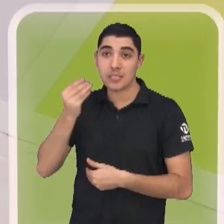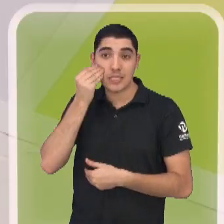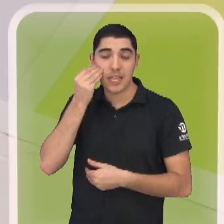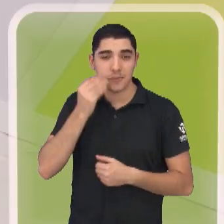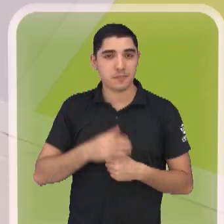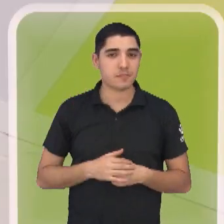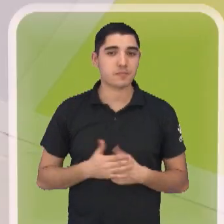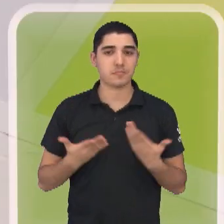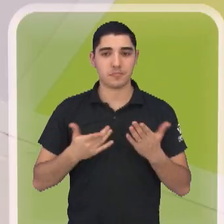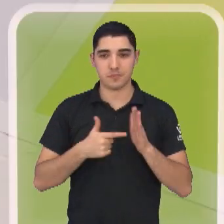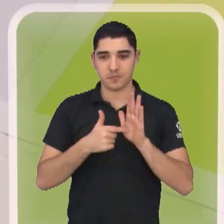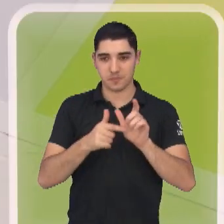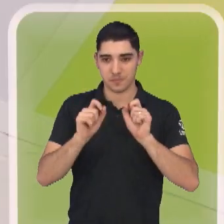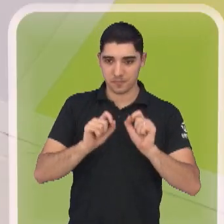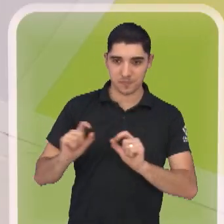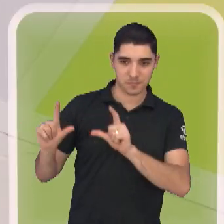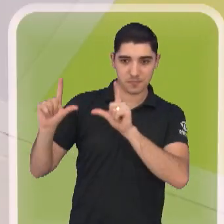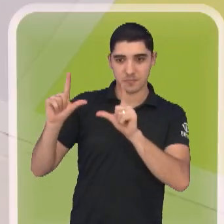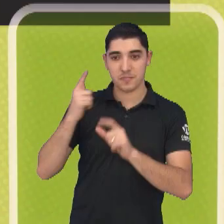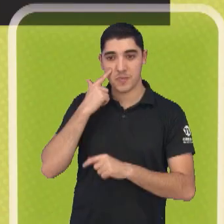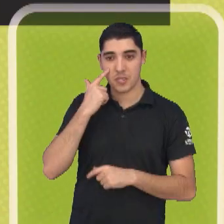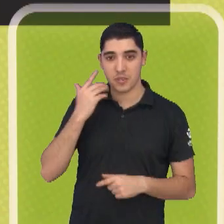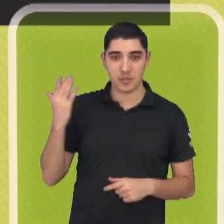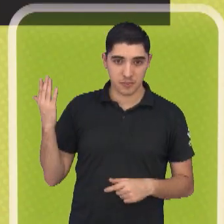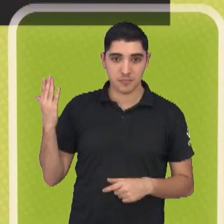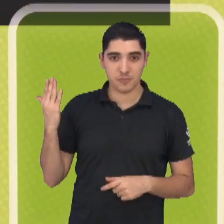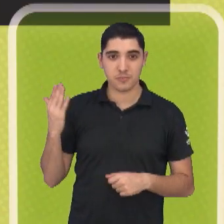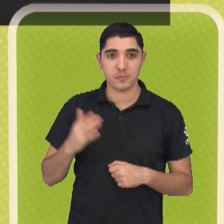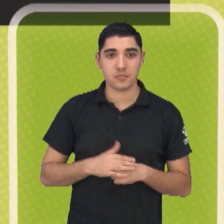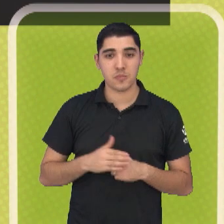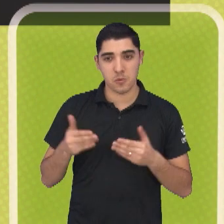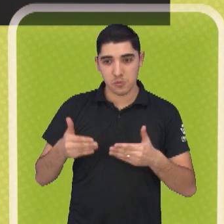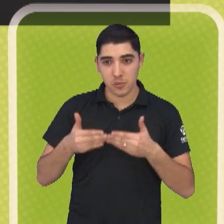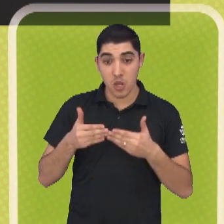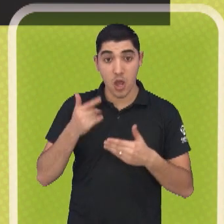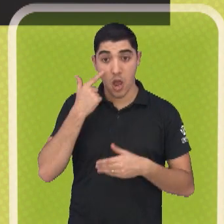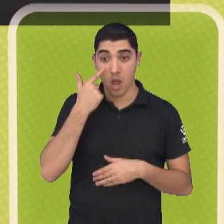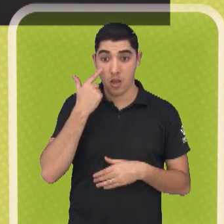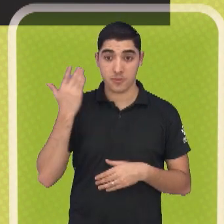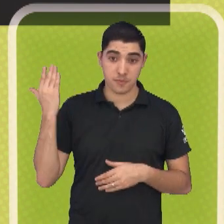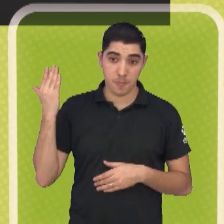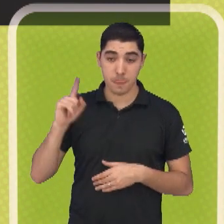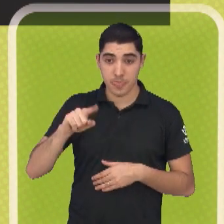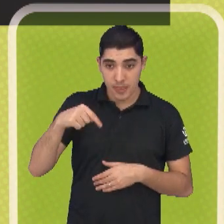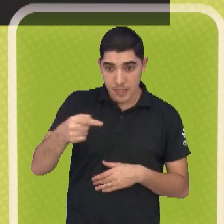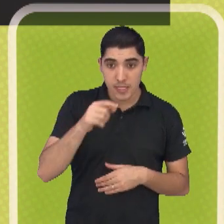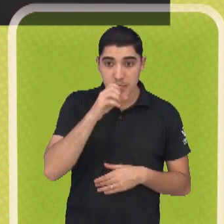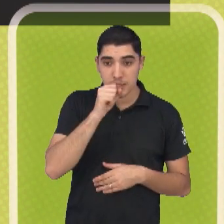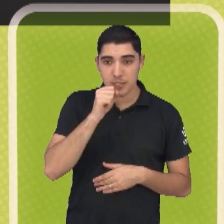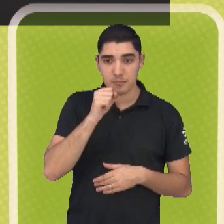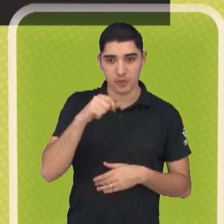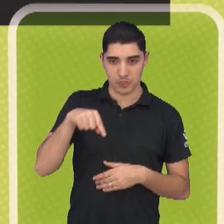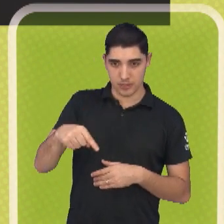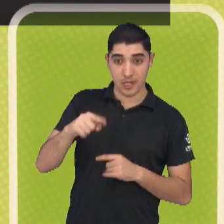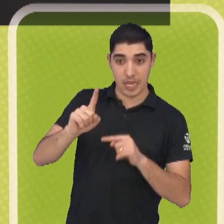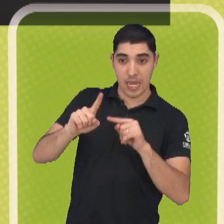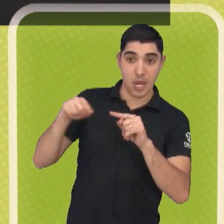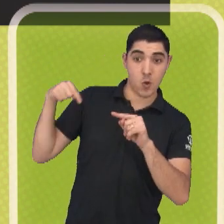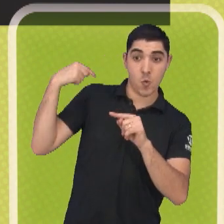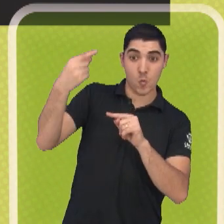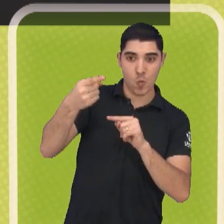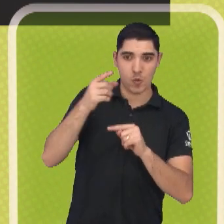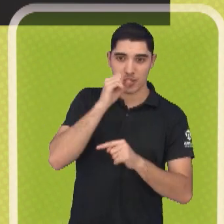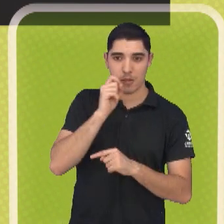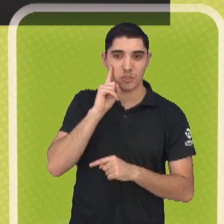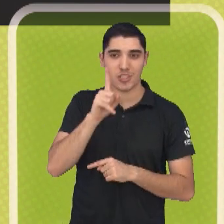vai colocar em tela cheia pra gente por gentileza Matheus olha aí coloca em tela cheia mateuzão por favor aí ó próximo sábado próximo sábado dia 10 é um sabadão